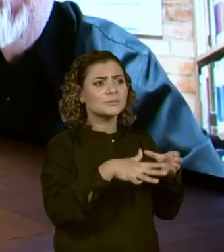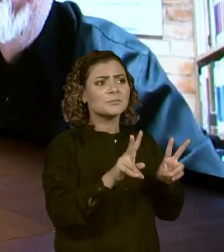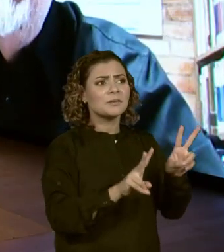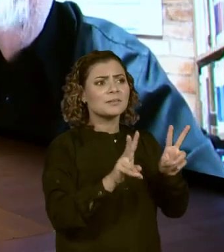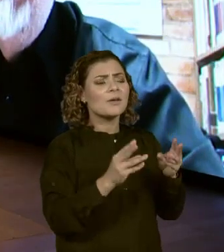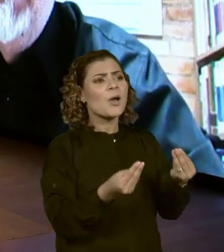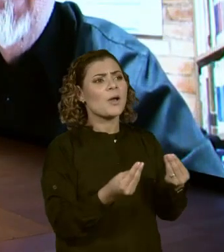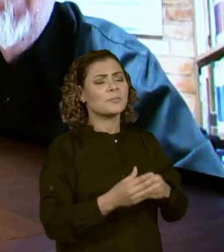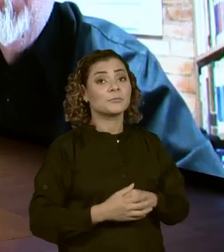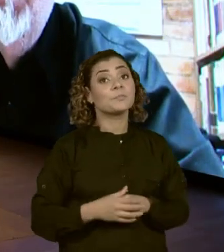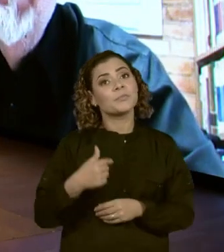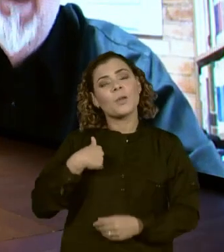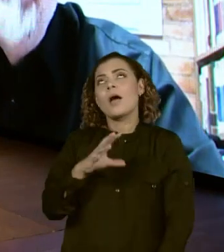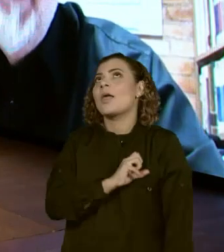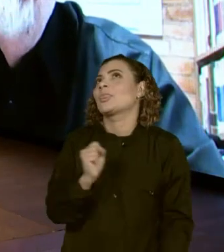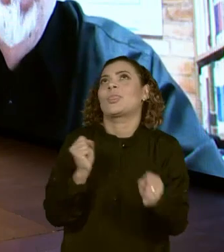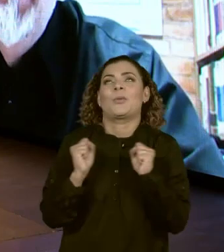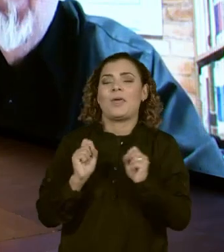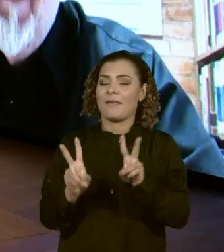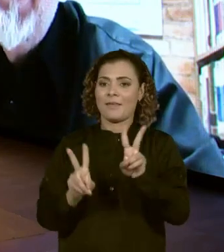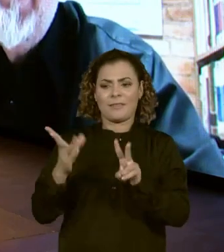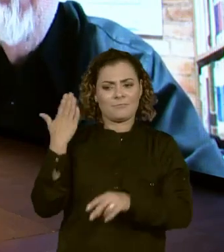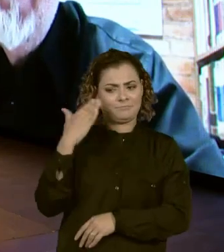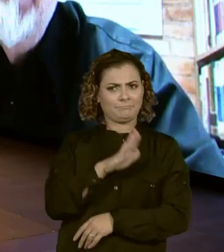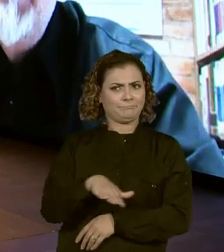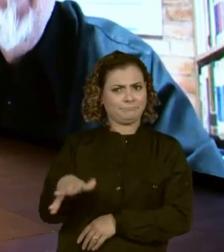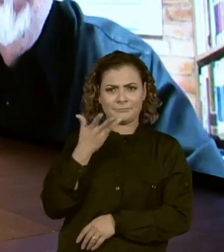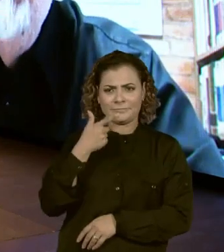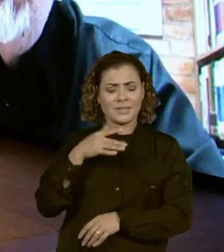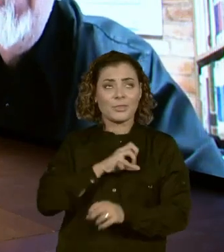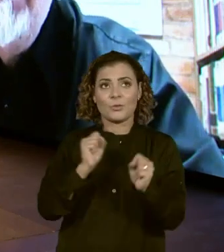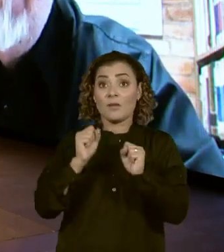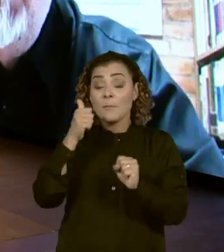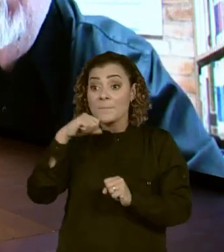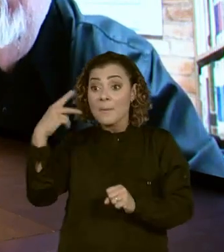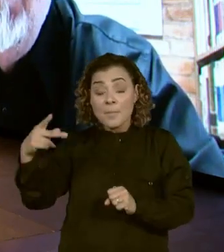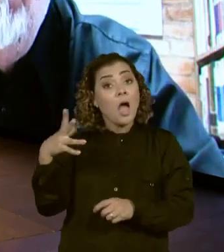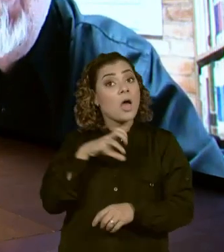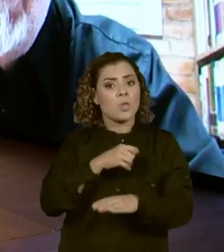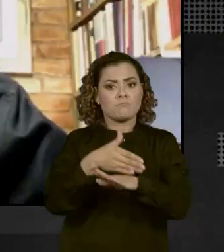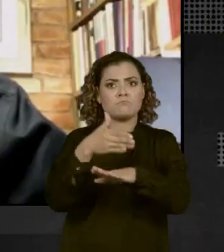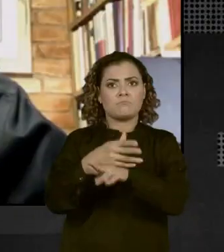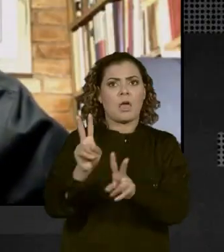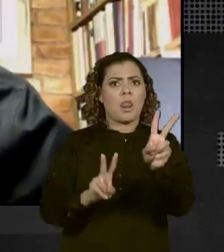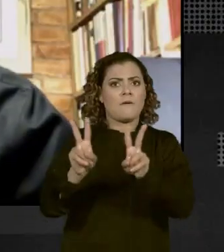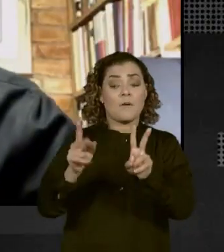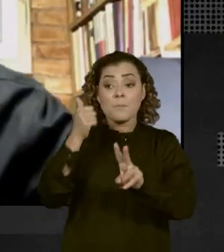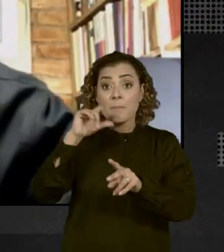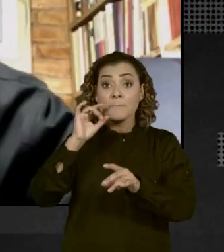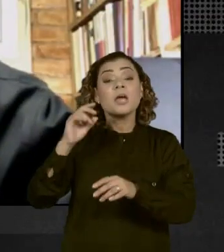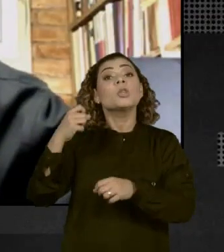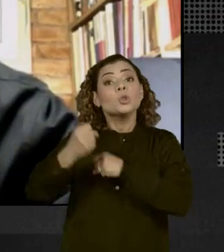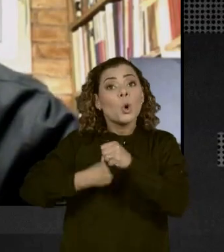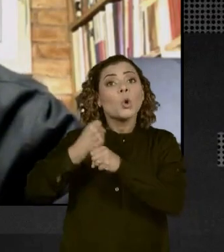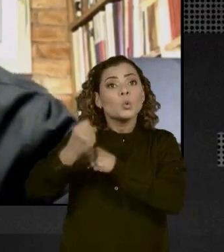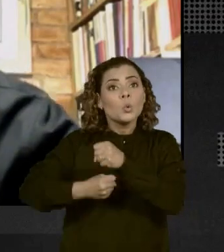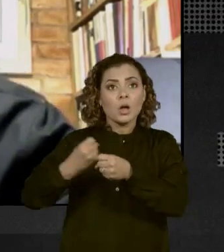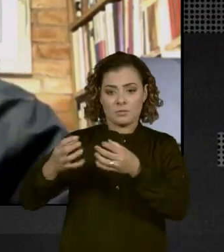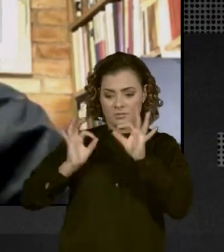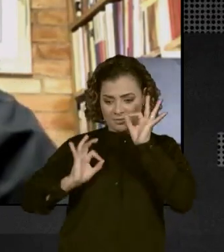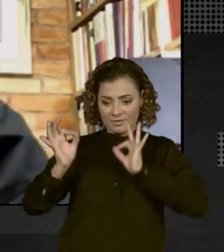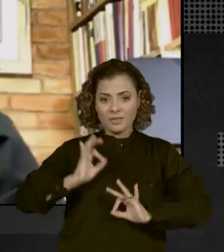Muito obrigado, viu? TV Cultura realmente arrasa, maravilha. E como é que você entrou nesse universo, nesse